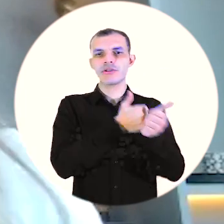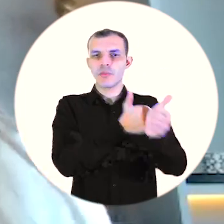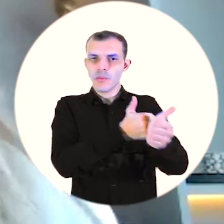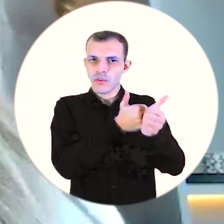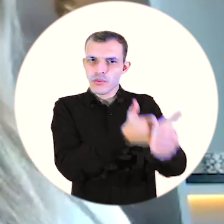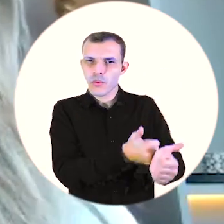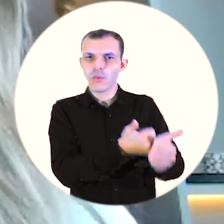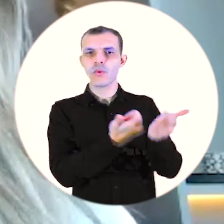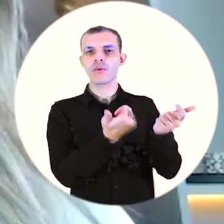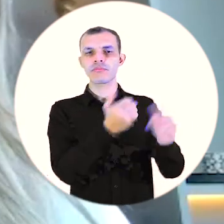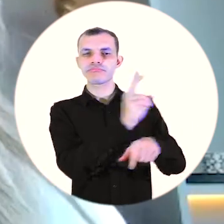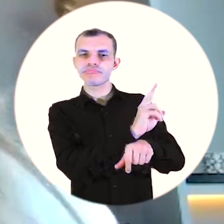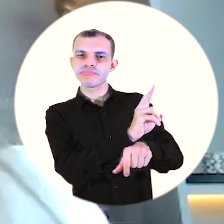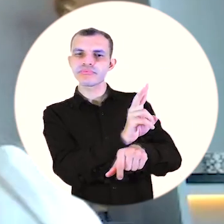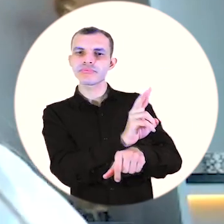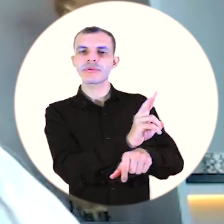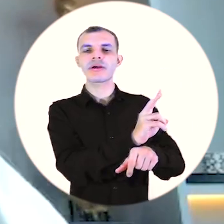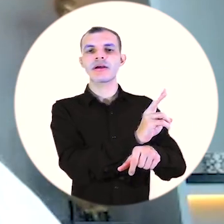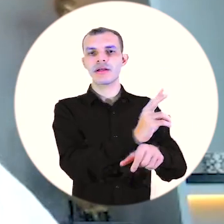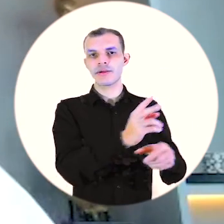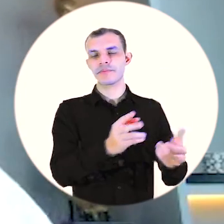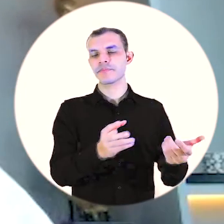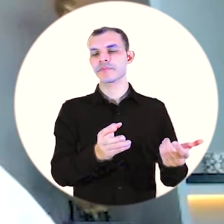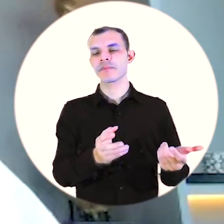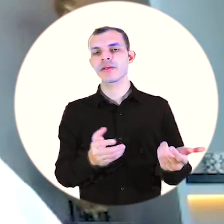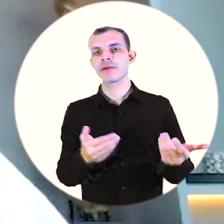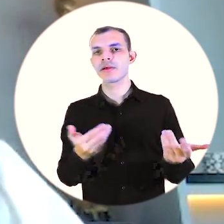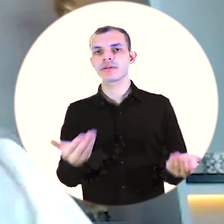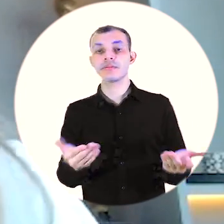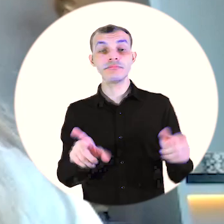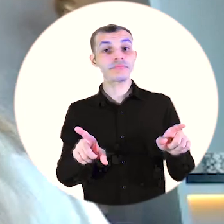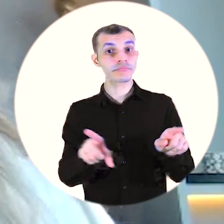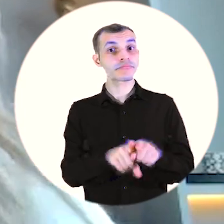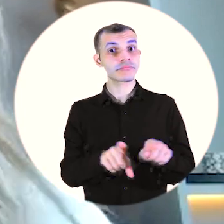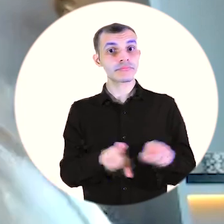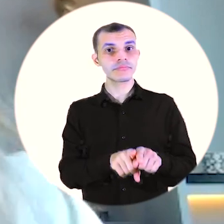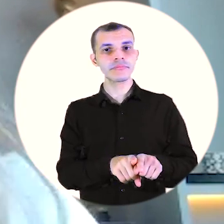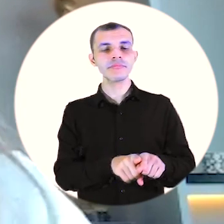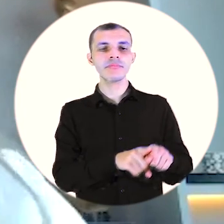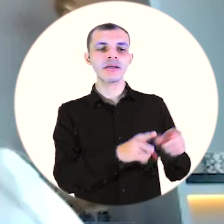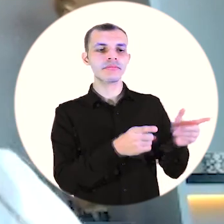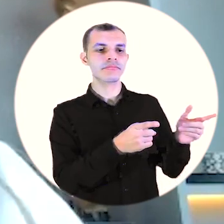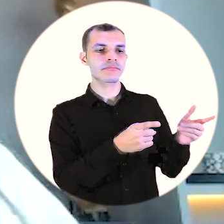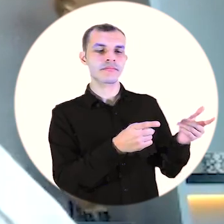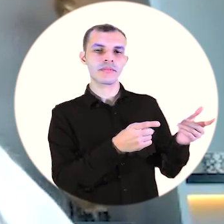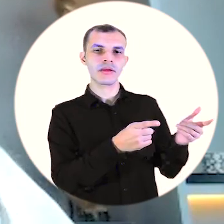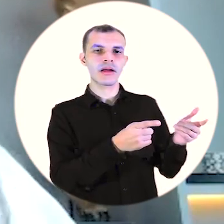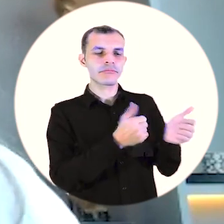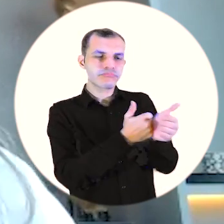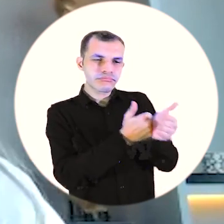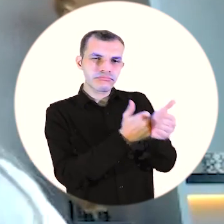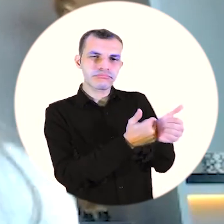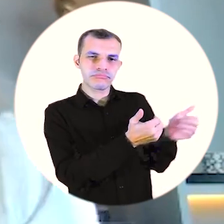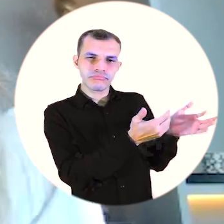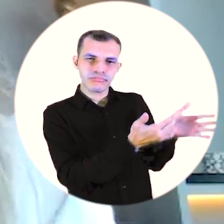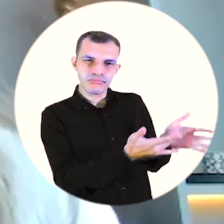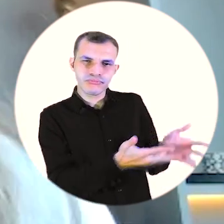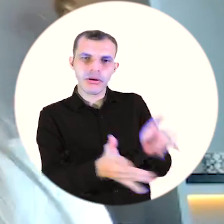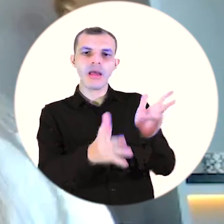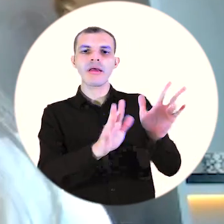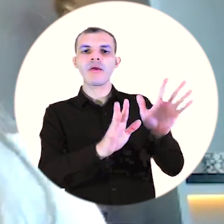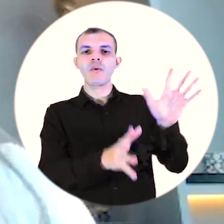monitora o andamento desses processos que geraram essas reclamações, né, até o seu desfecho, e há